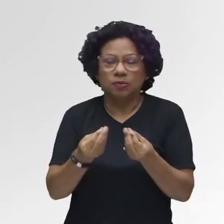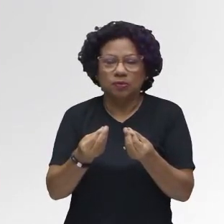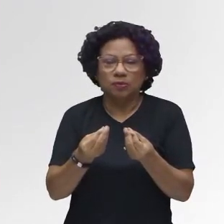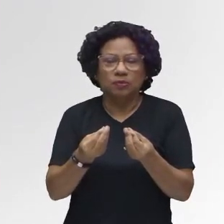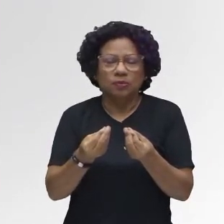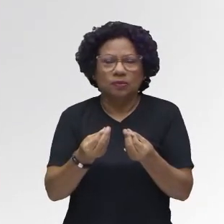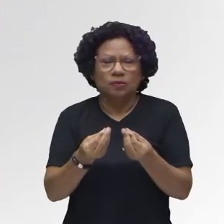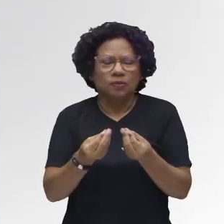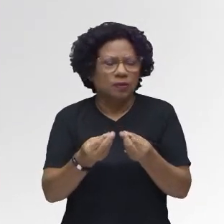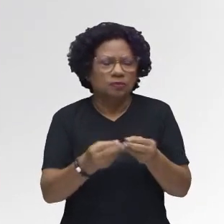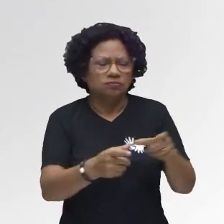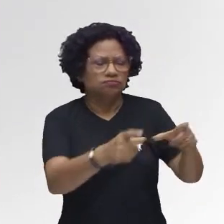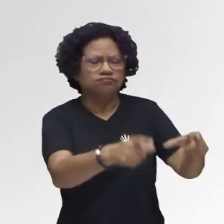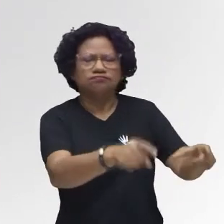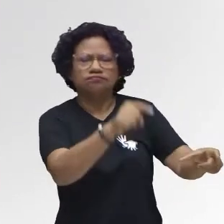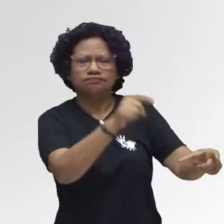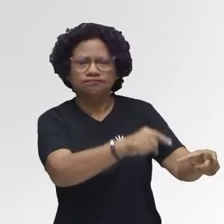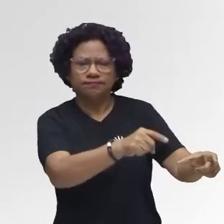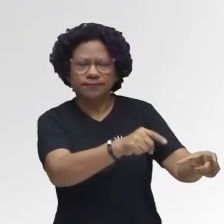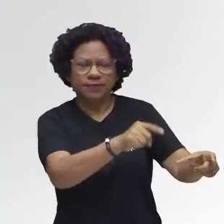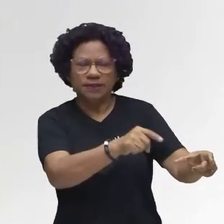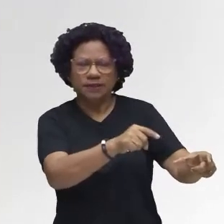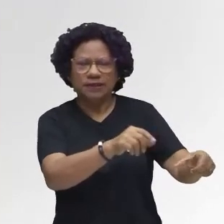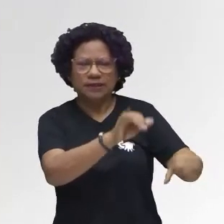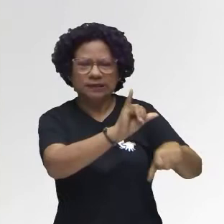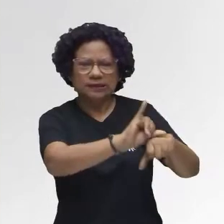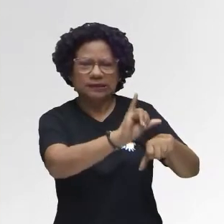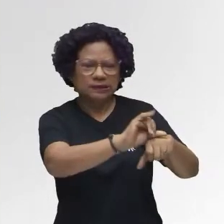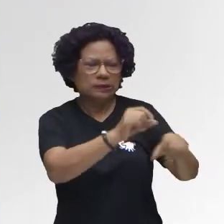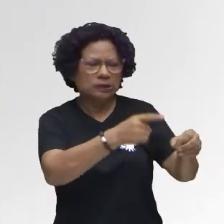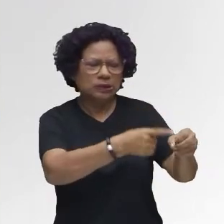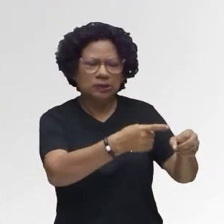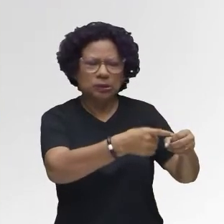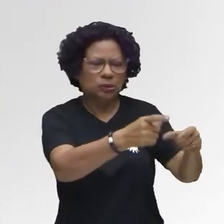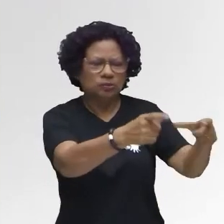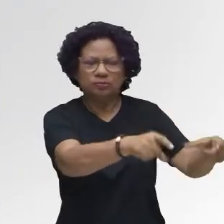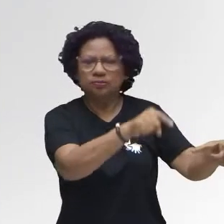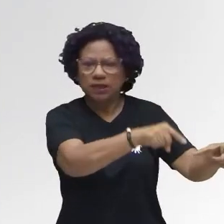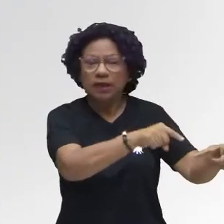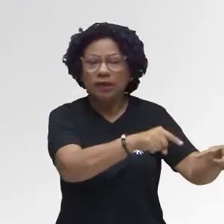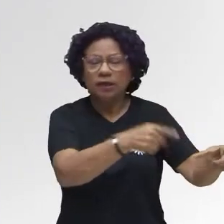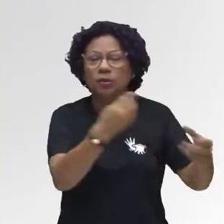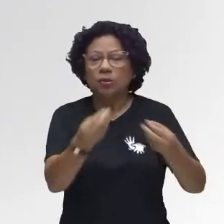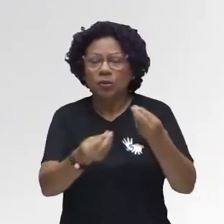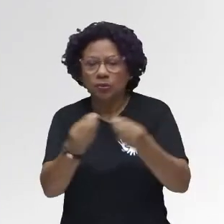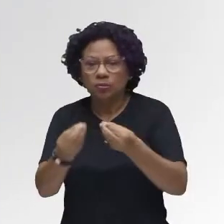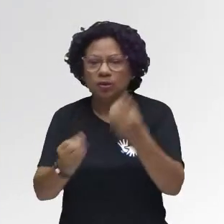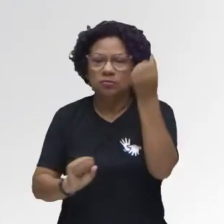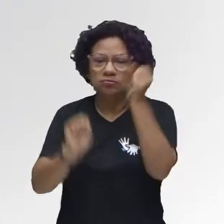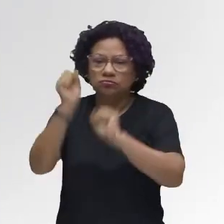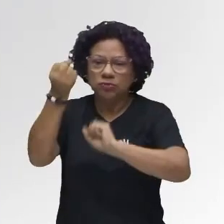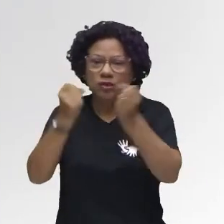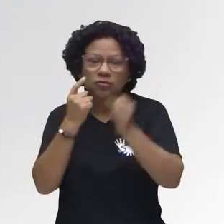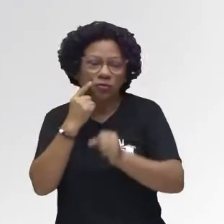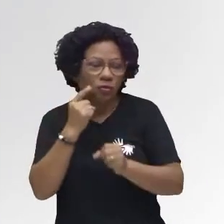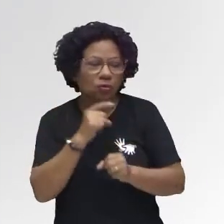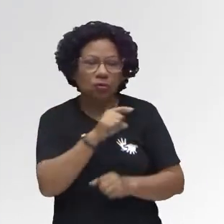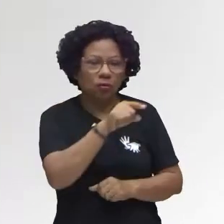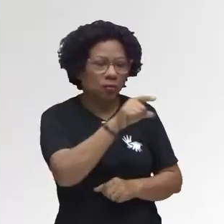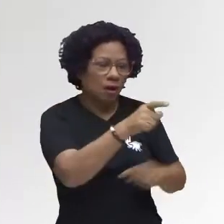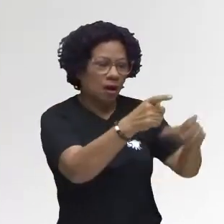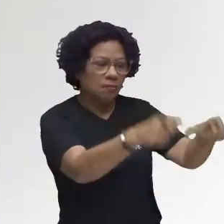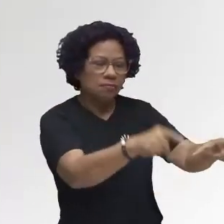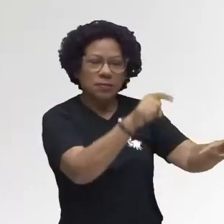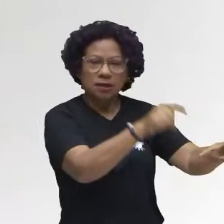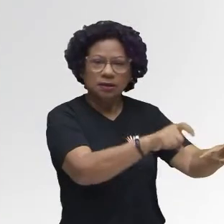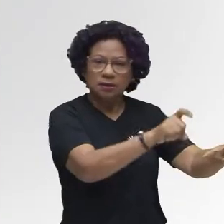E eu vou trazer, então, o lado urbano, o lado industrial. Então, vamos sair dessa visão de campo para as cidades,